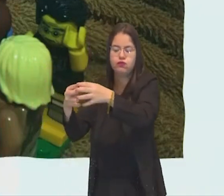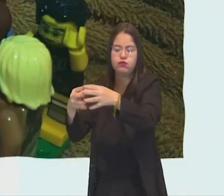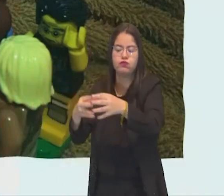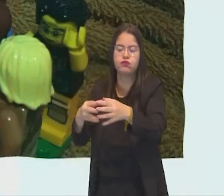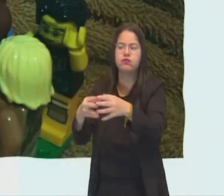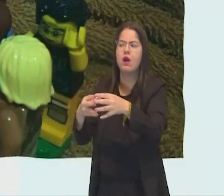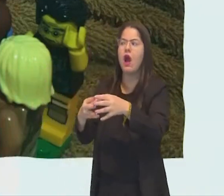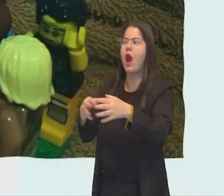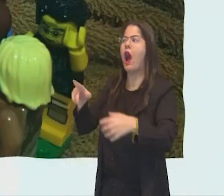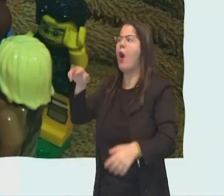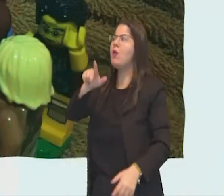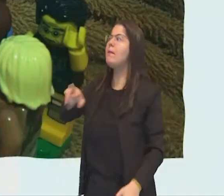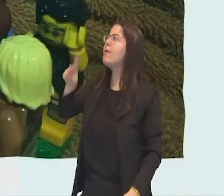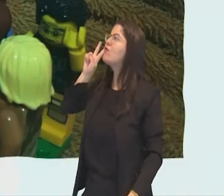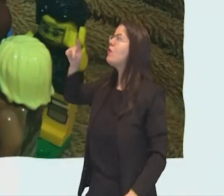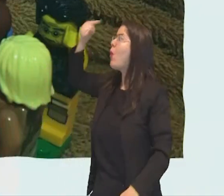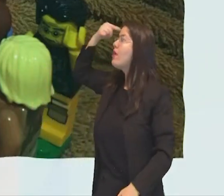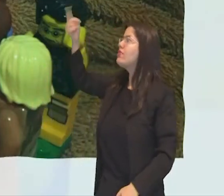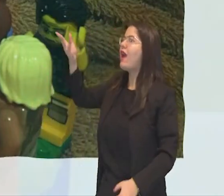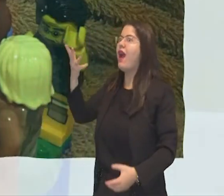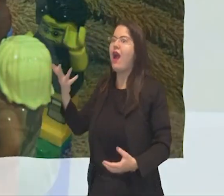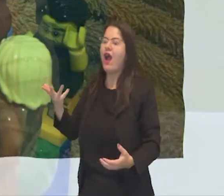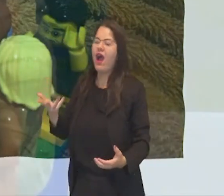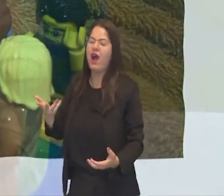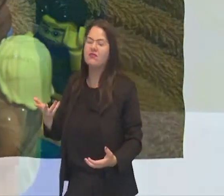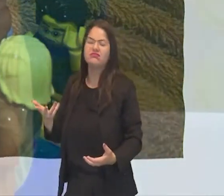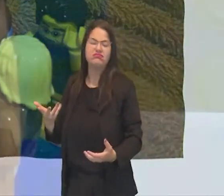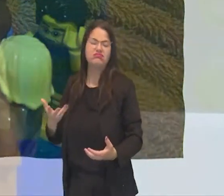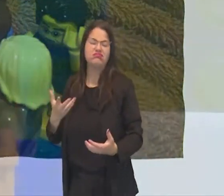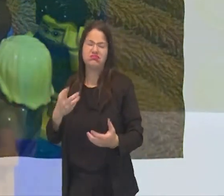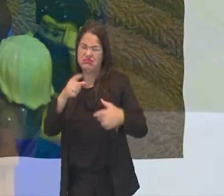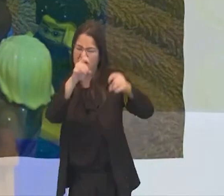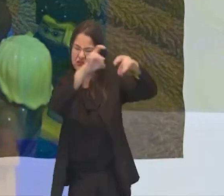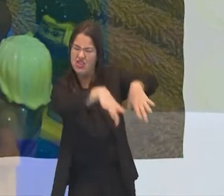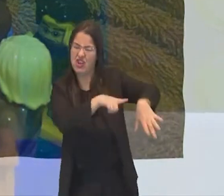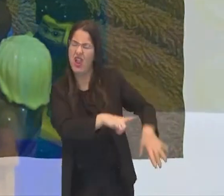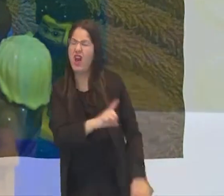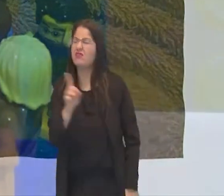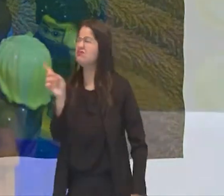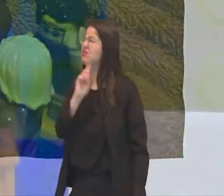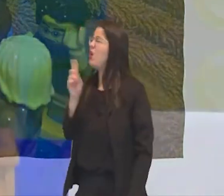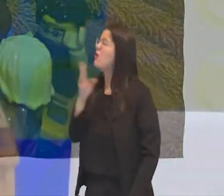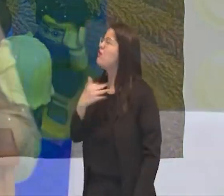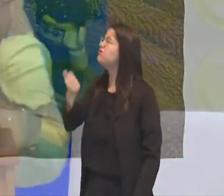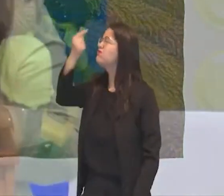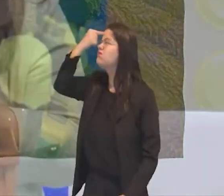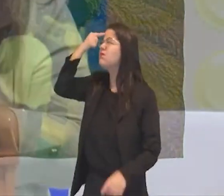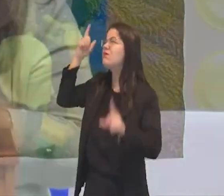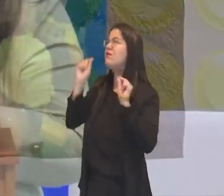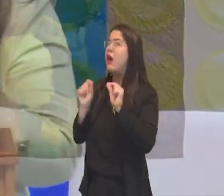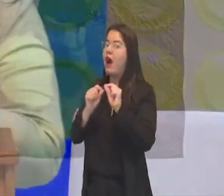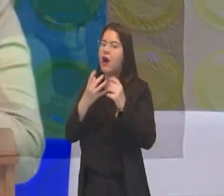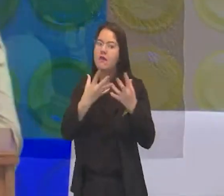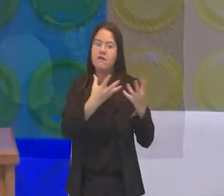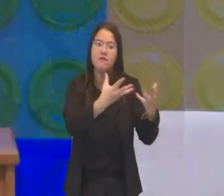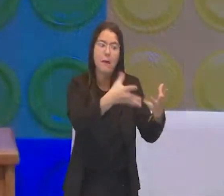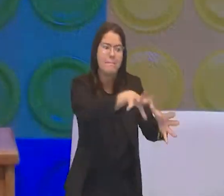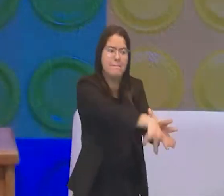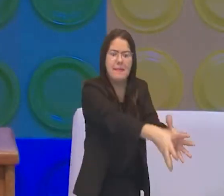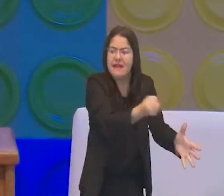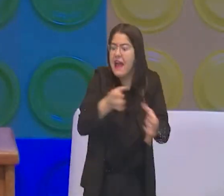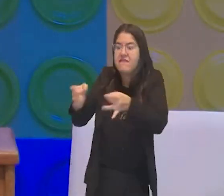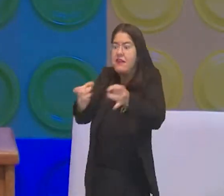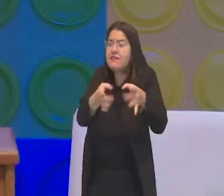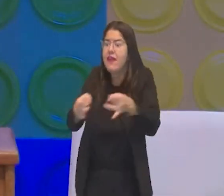teve uma ideia: não vamos deixar ele na cisterna não, vamos fazer o seguinte, vamos pegar ele e vender para esses